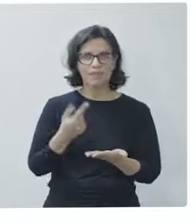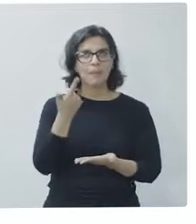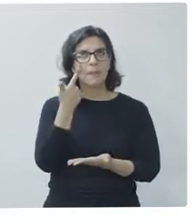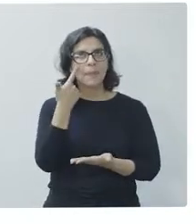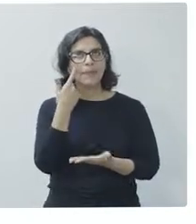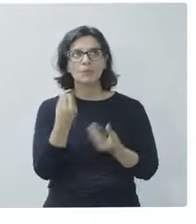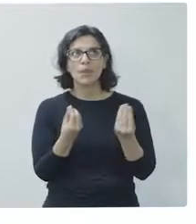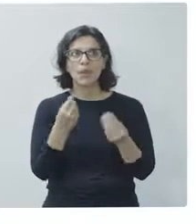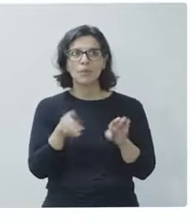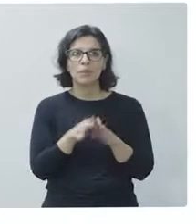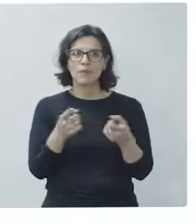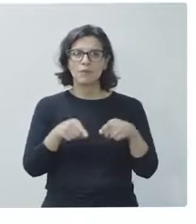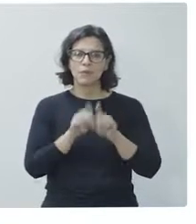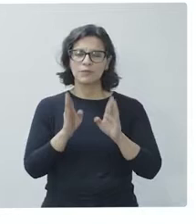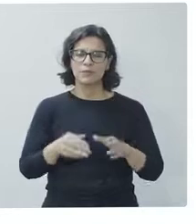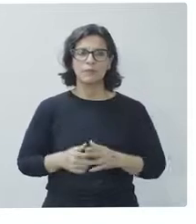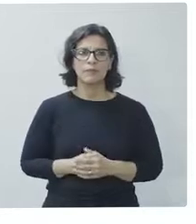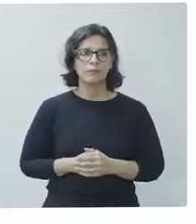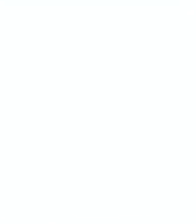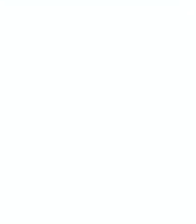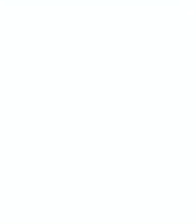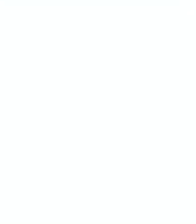você pensa sobre isso e eu já volto.